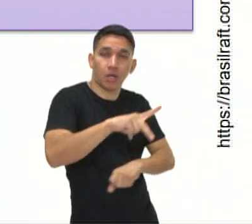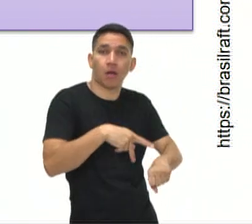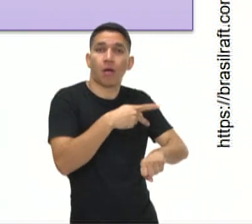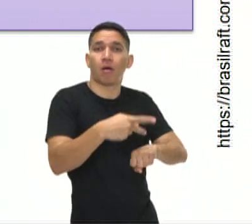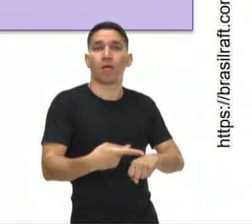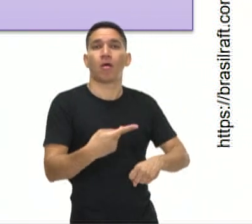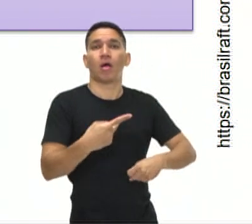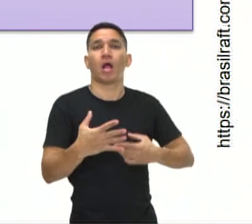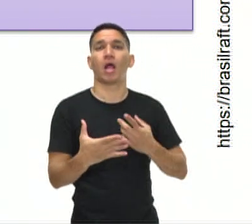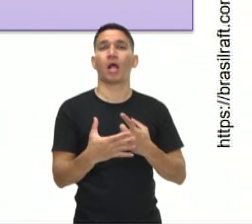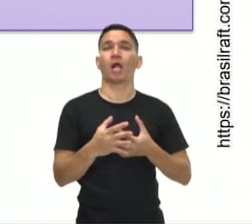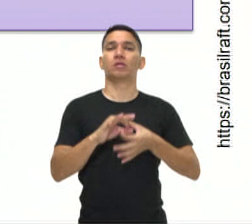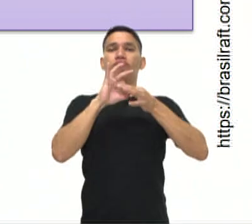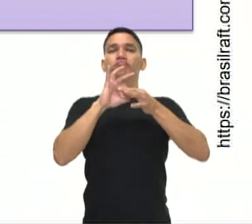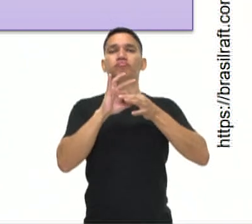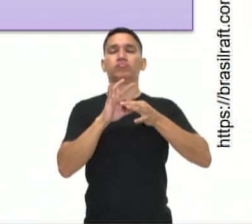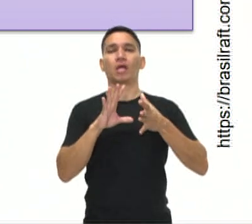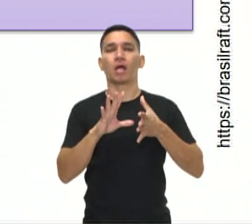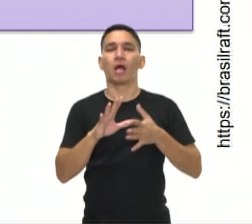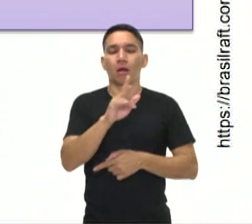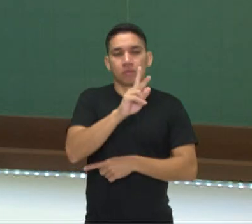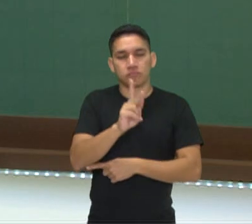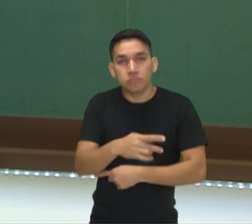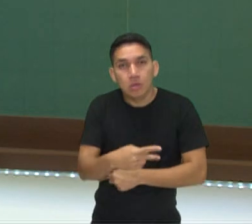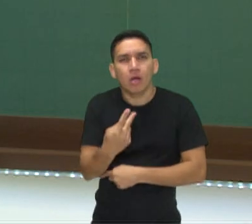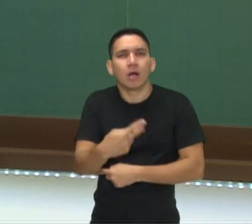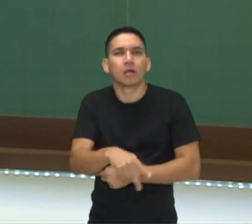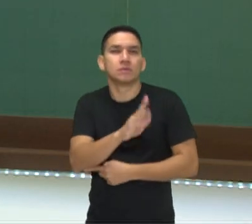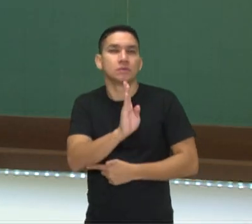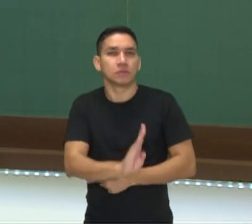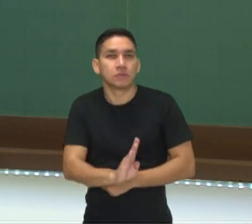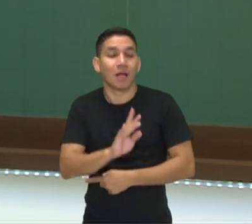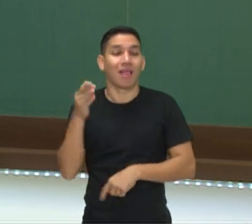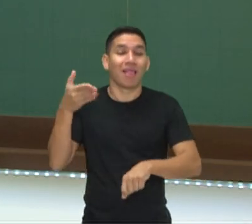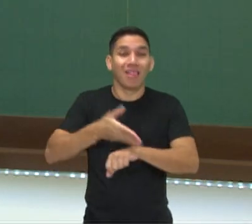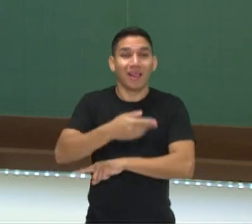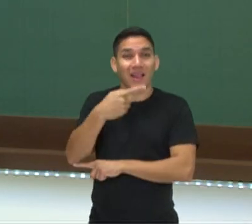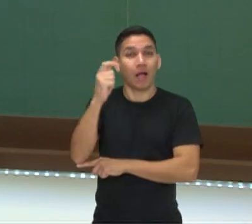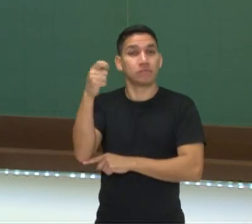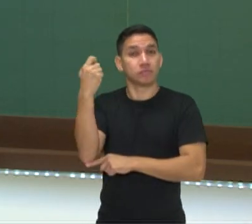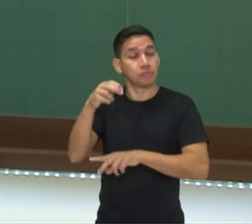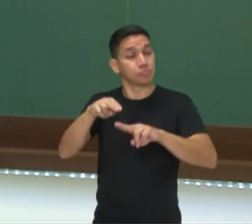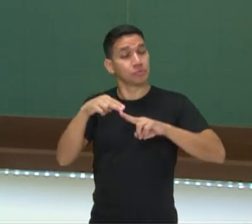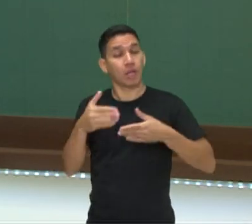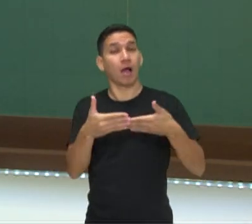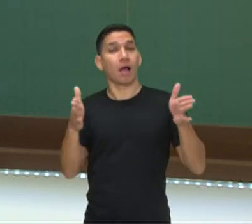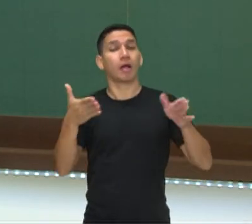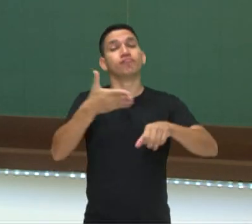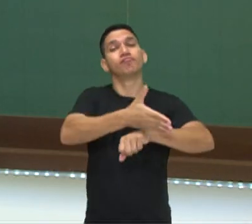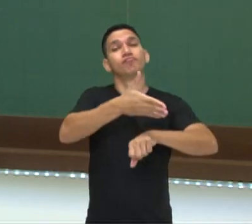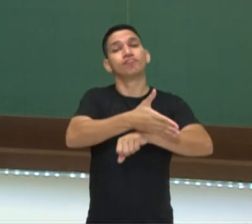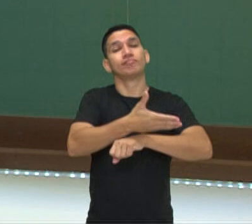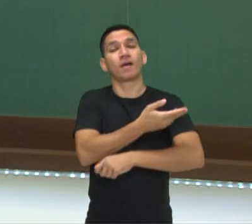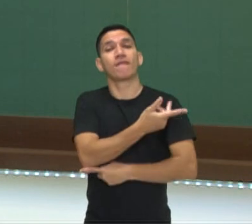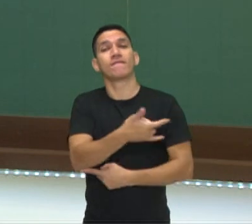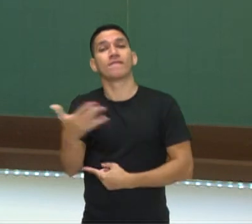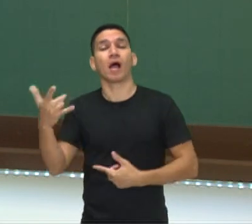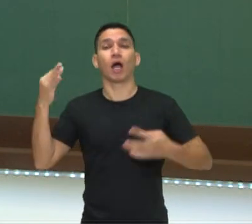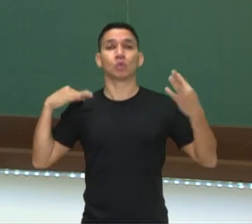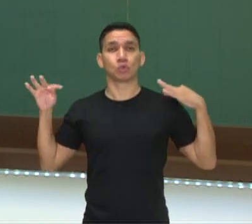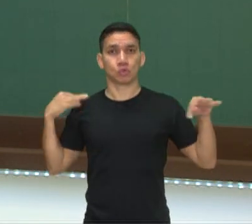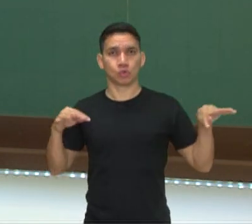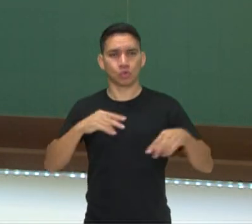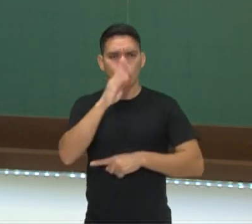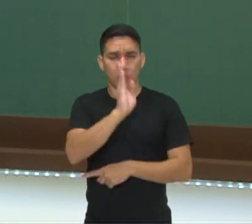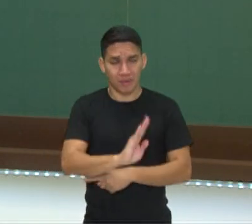e construíram o templo lá na Serra Gaúcha. Inclusive é alvo de visitação. Muitos turistas do Brasil e